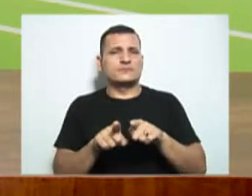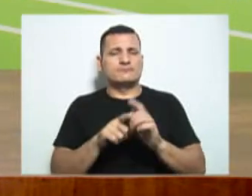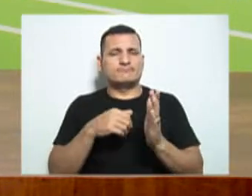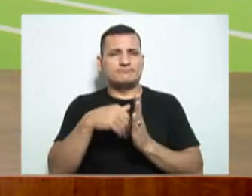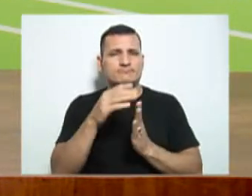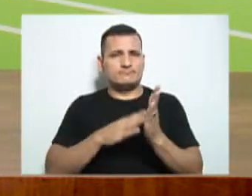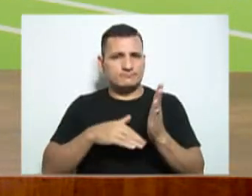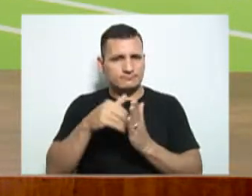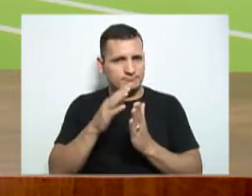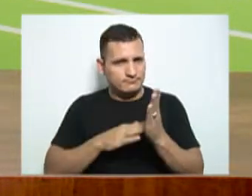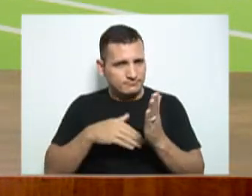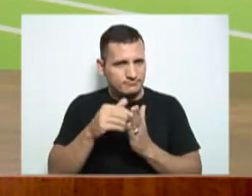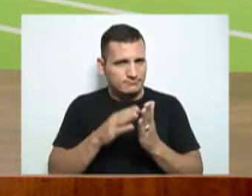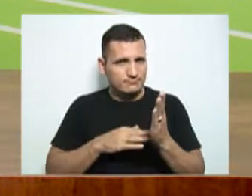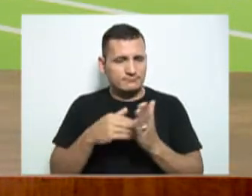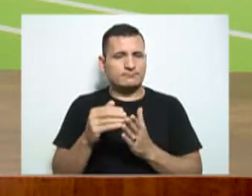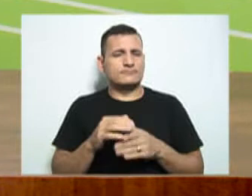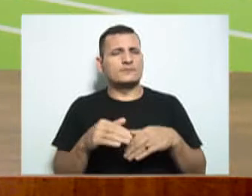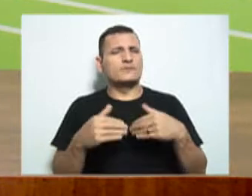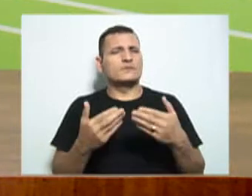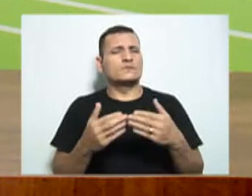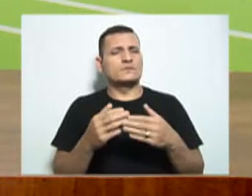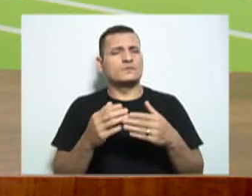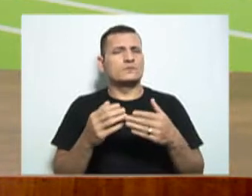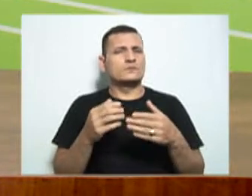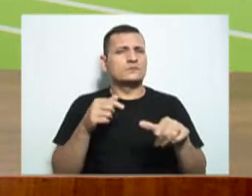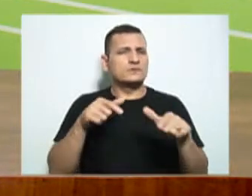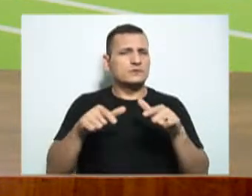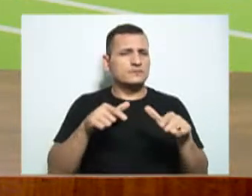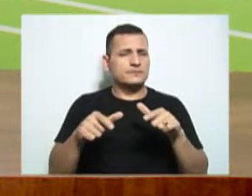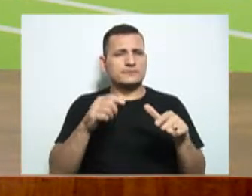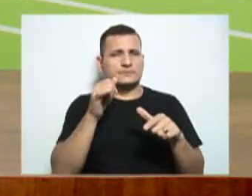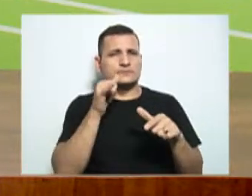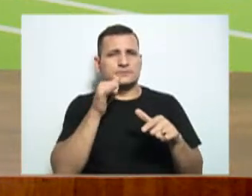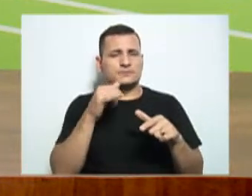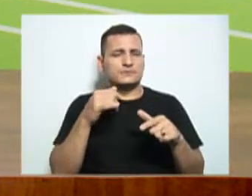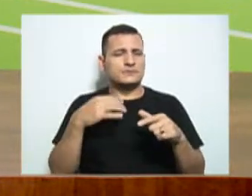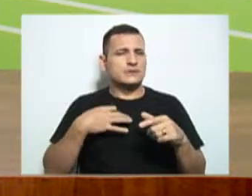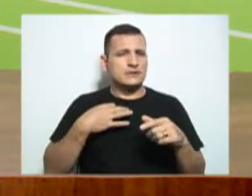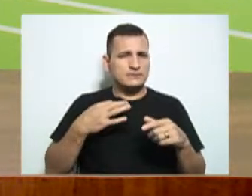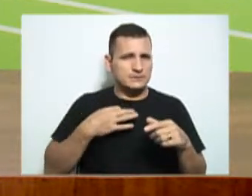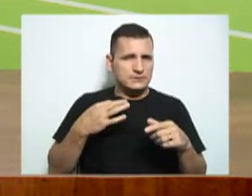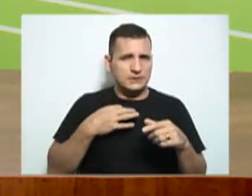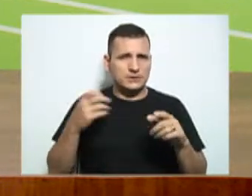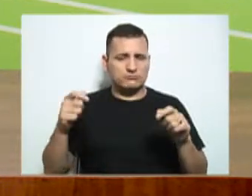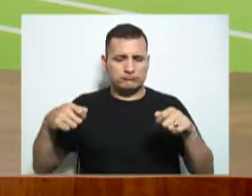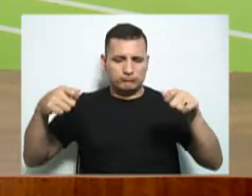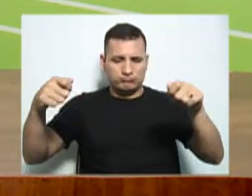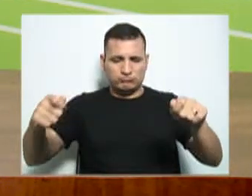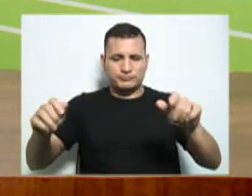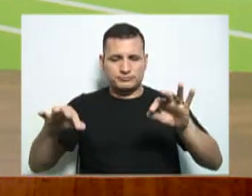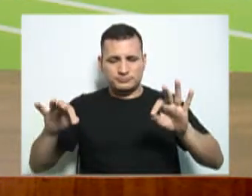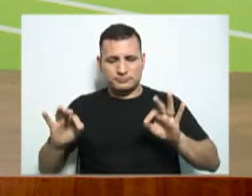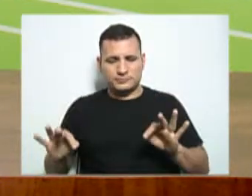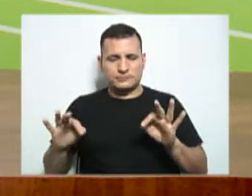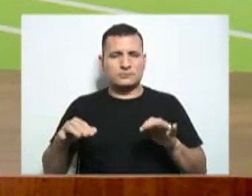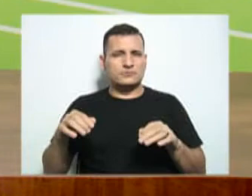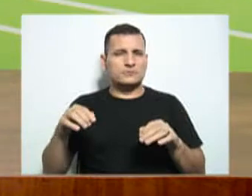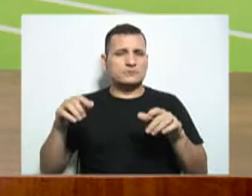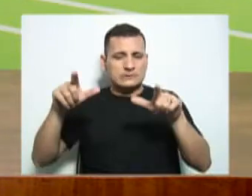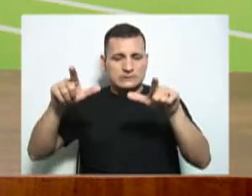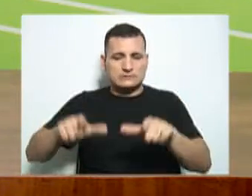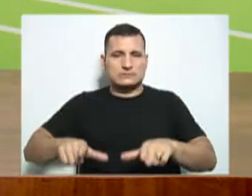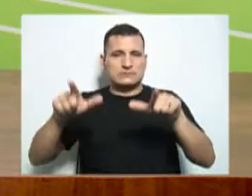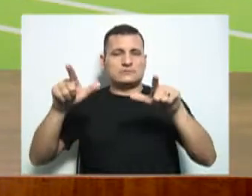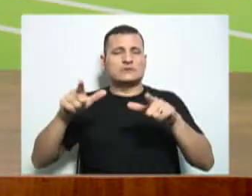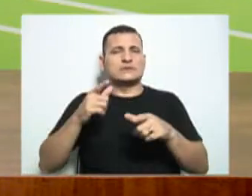lá em camisetas. Então, para mim fazer esse serviço de serigrafia nessa atividade, quais são os custos